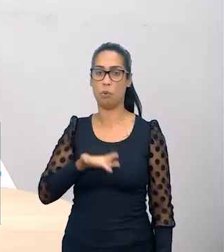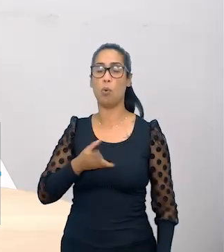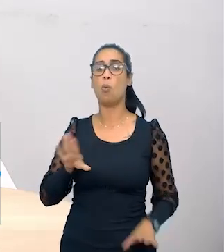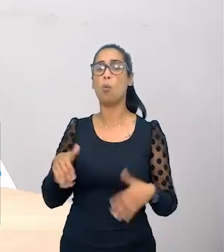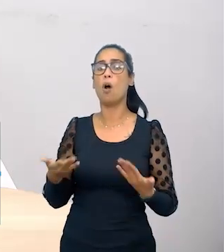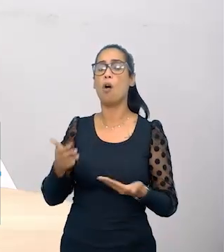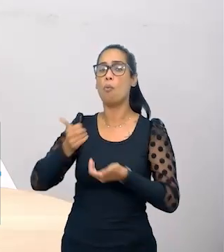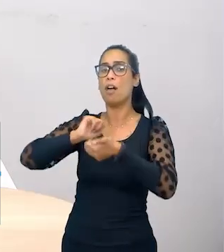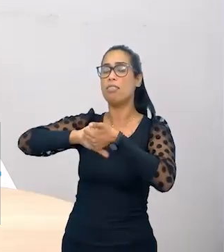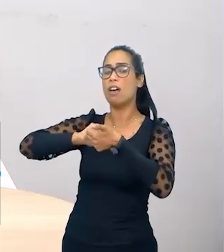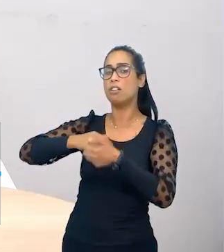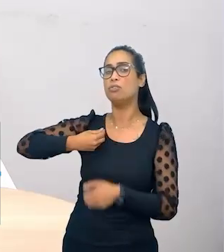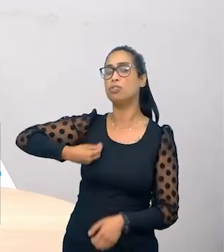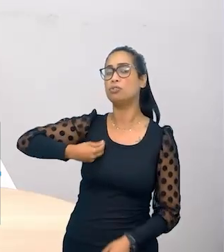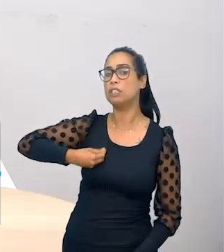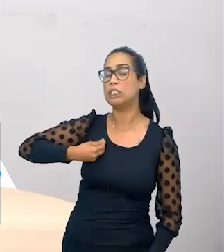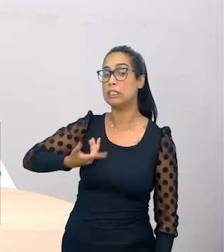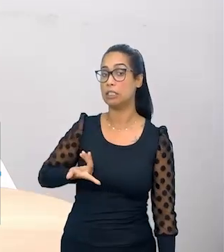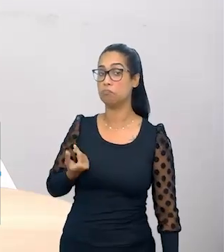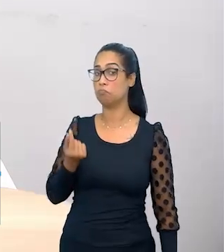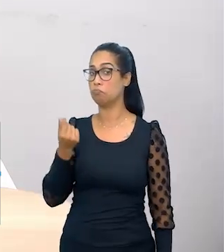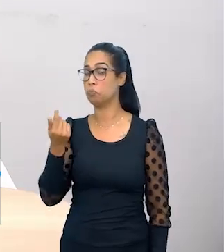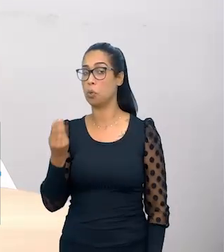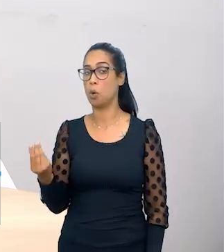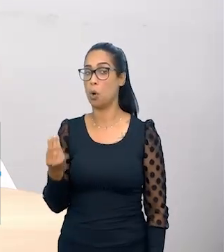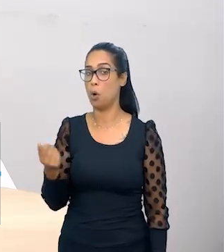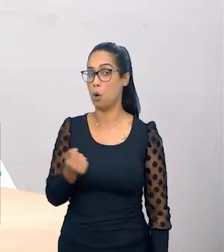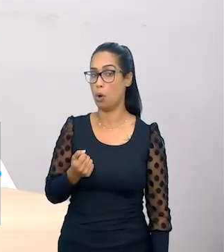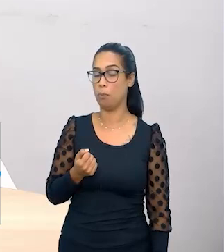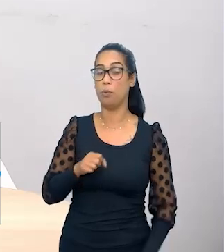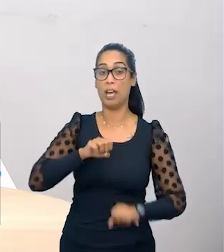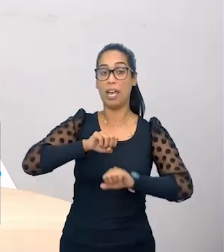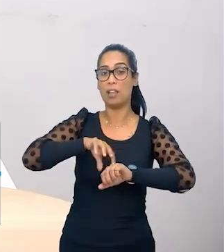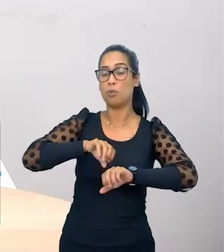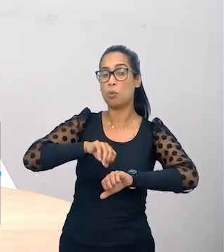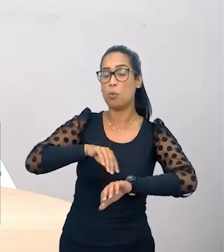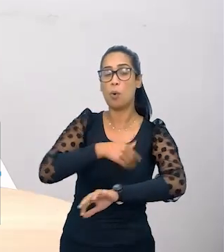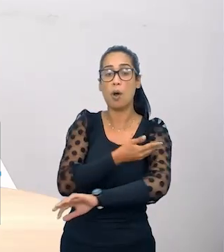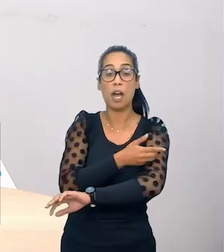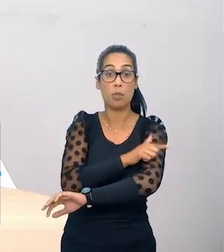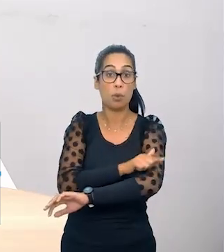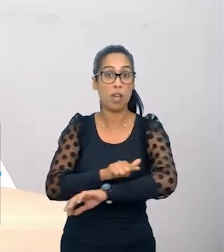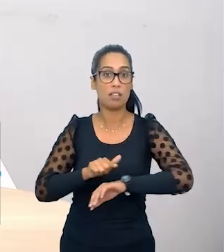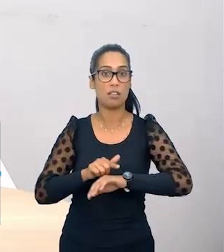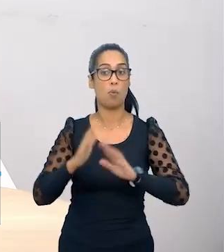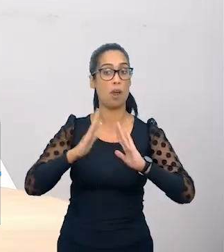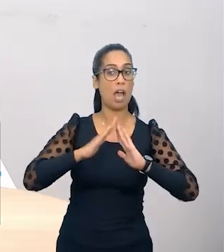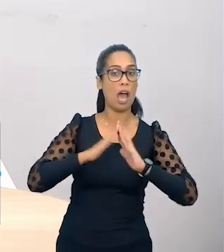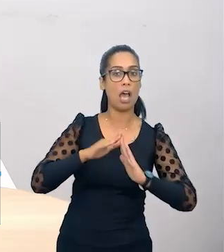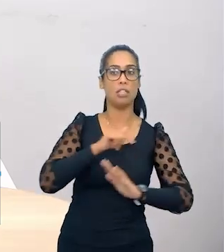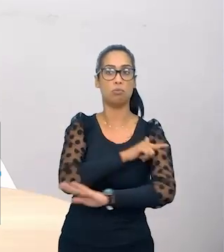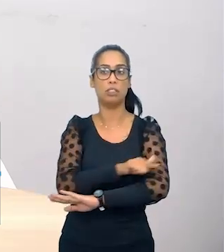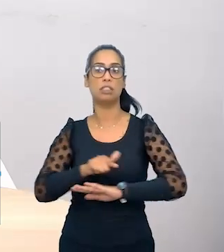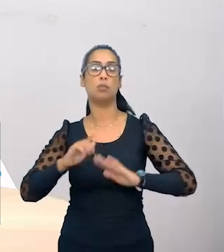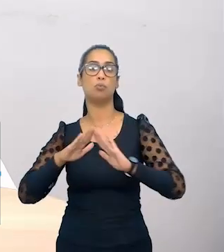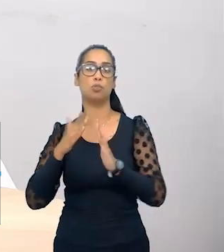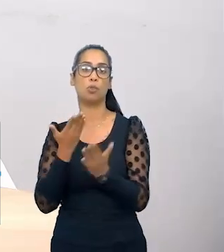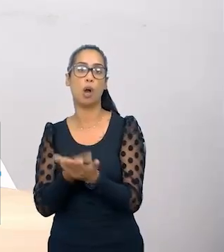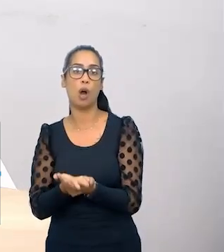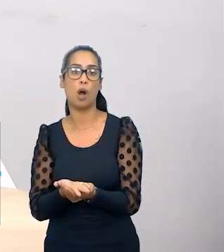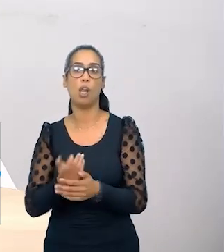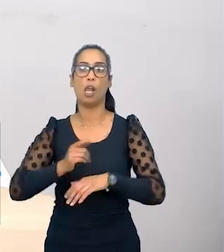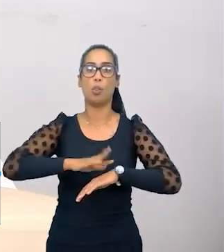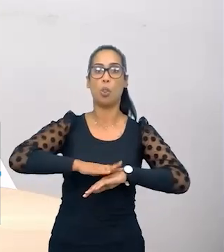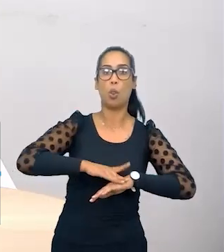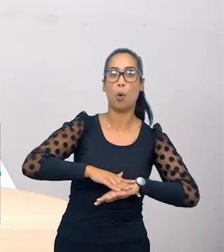a educação em casa, a educação na escola também, a violência, o lazer. Então,